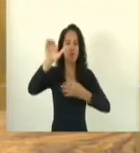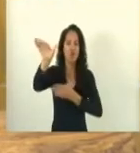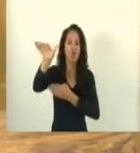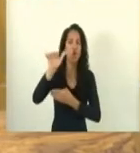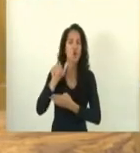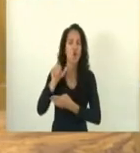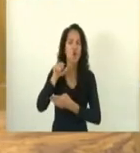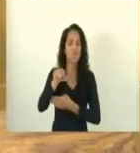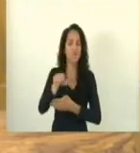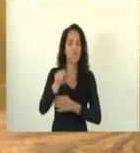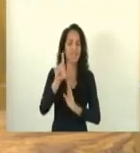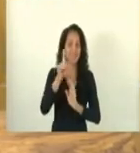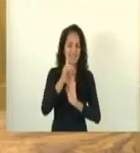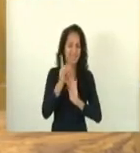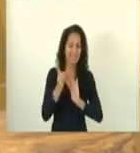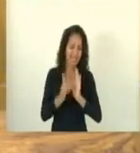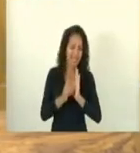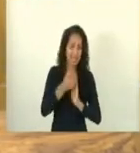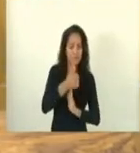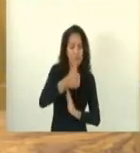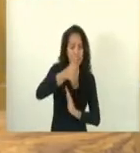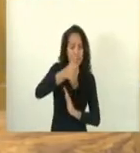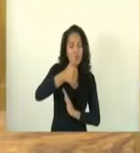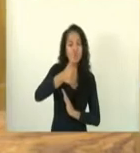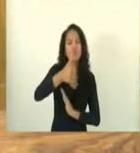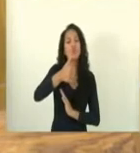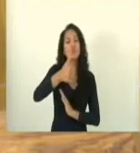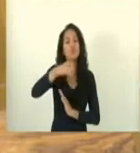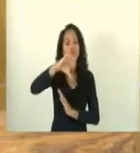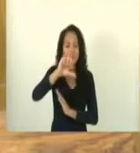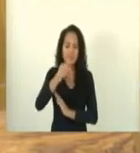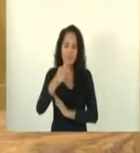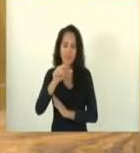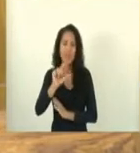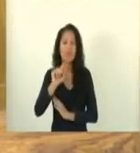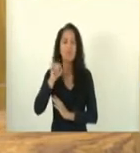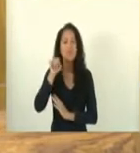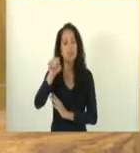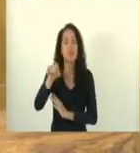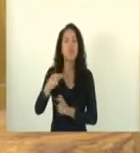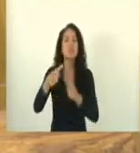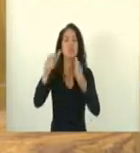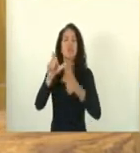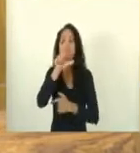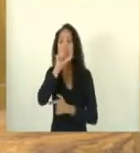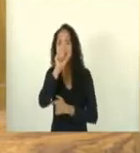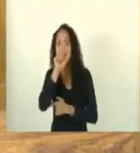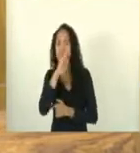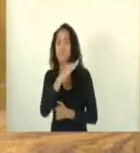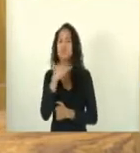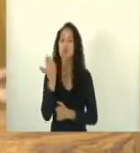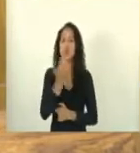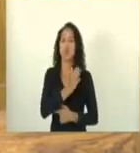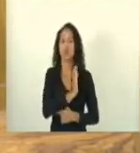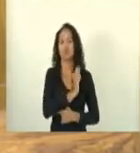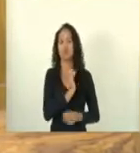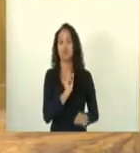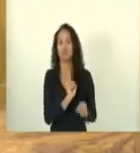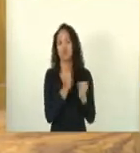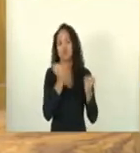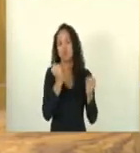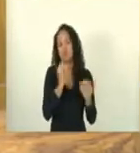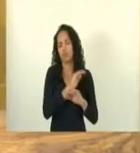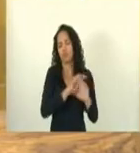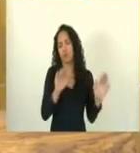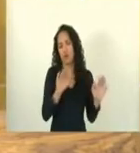70, na Copa de 1970, ele que é de Santa Tereza, morreu por infarto agudo do meu cárdio, já não está